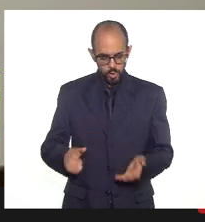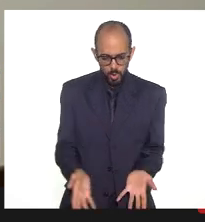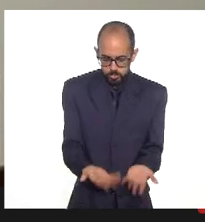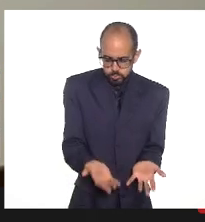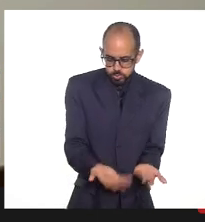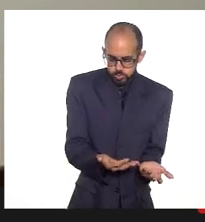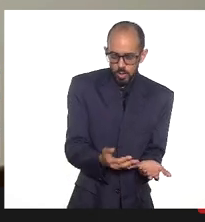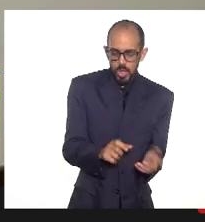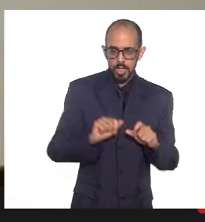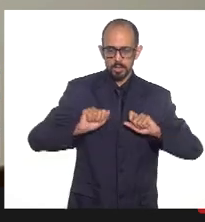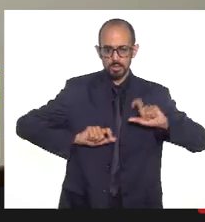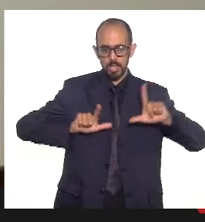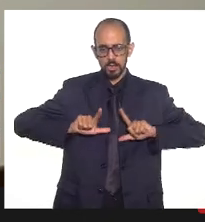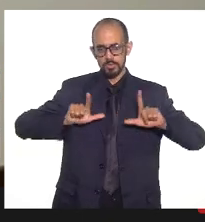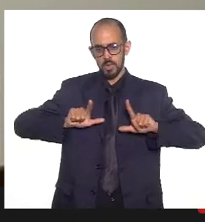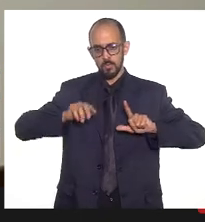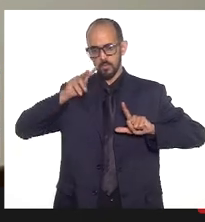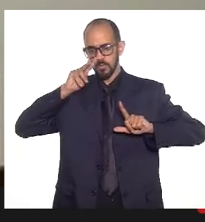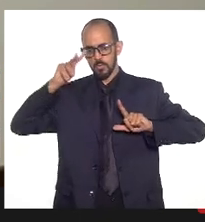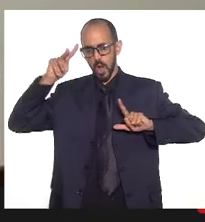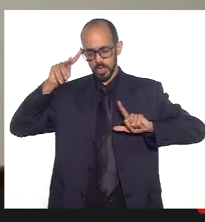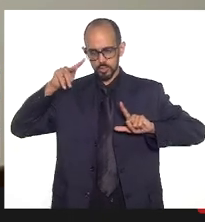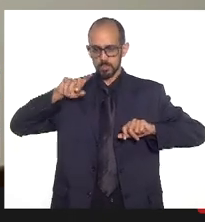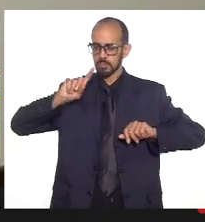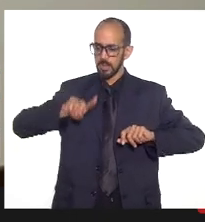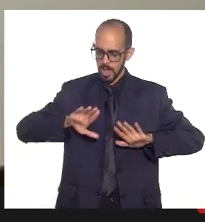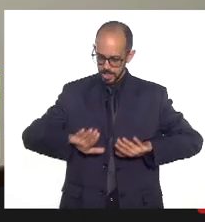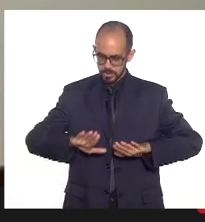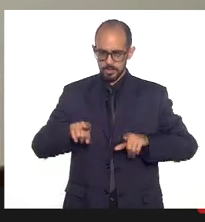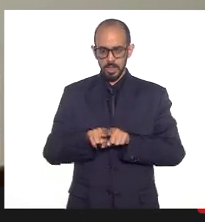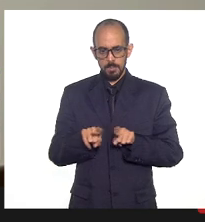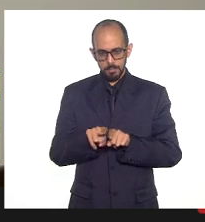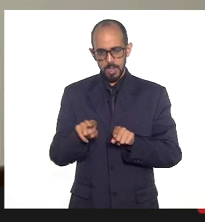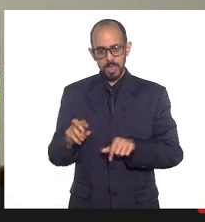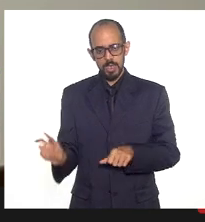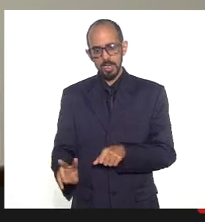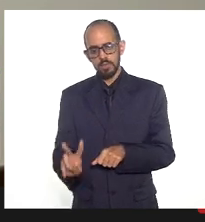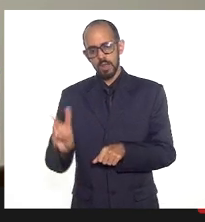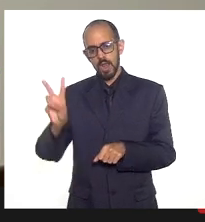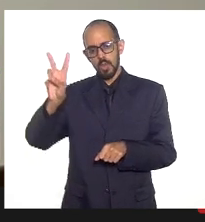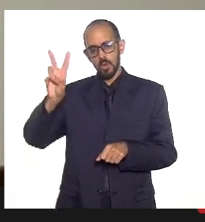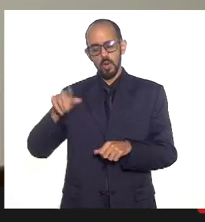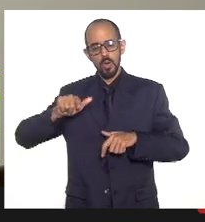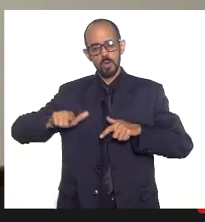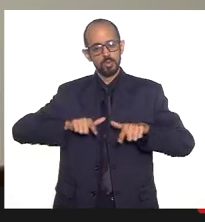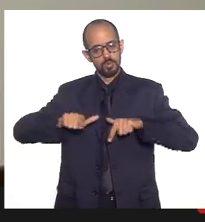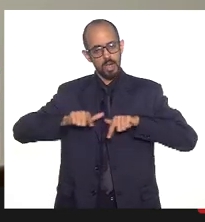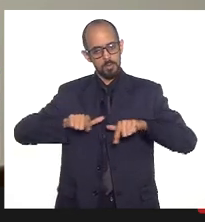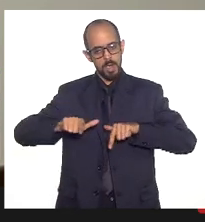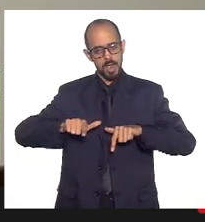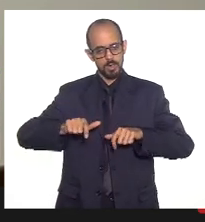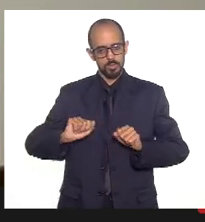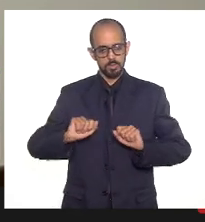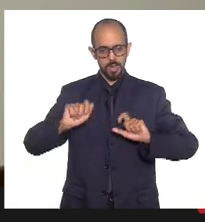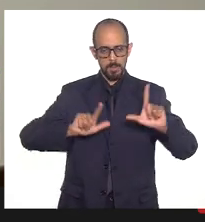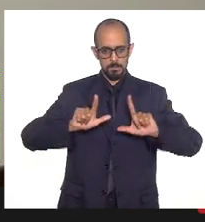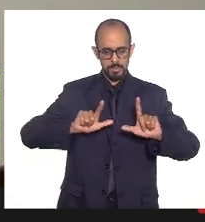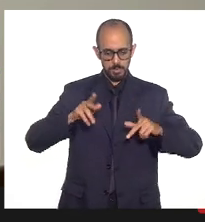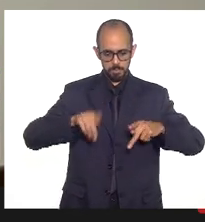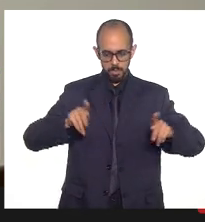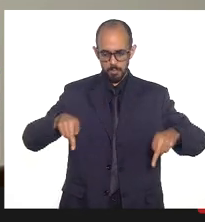né, os grandes oligopólios da mídia, mas valorizar, reconhecer, respeitar o excepcional trabalho feito pela mídia popular,